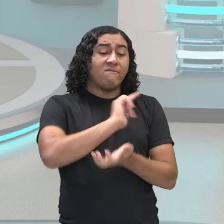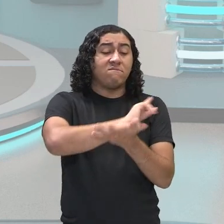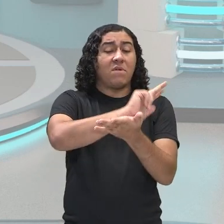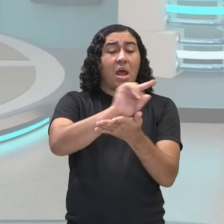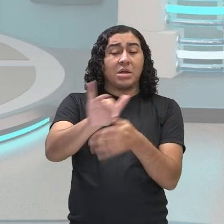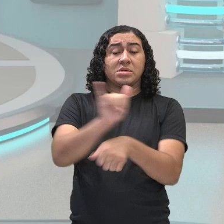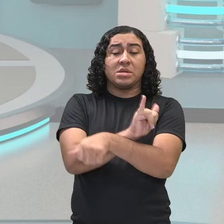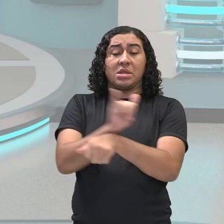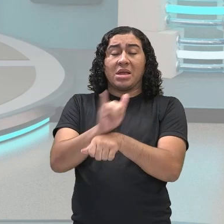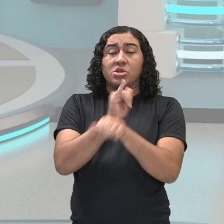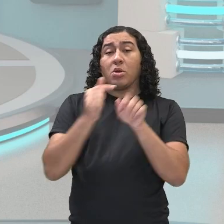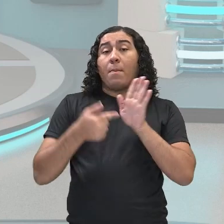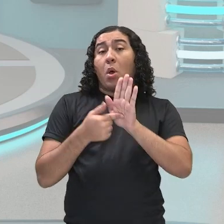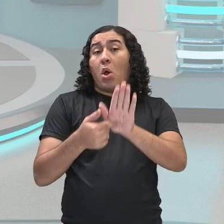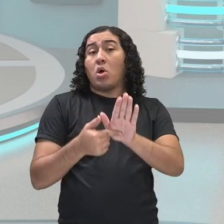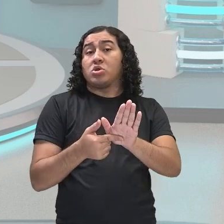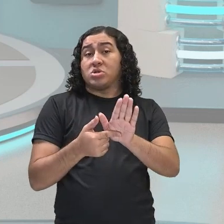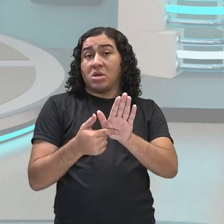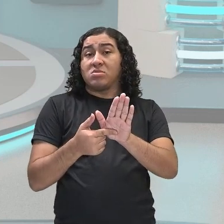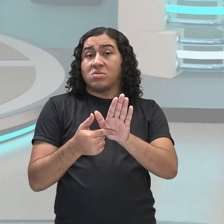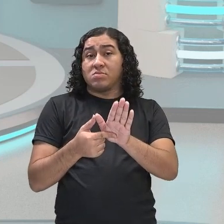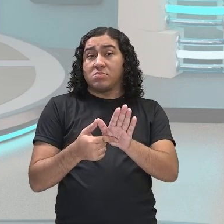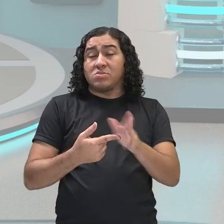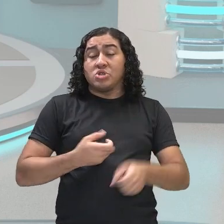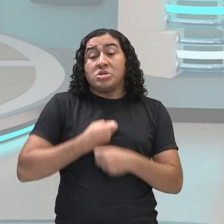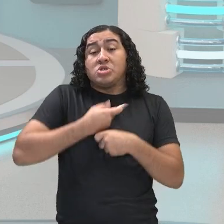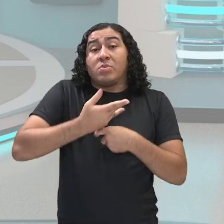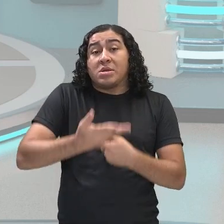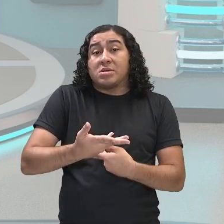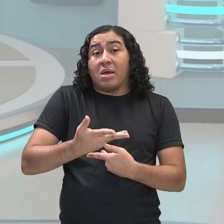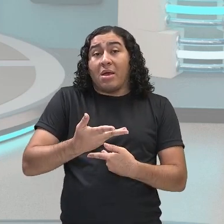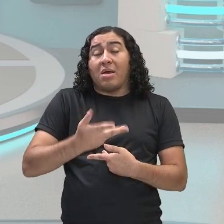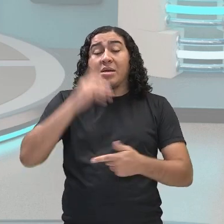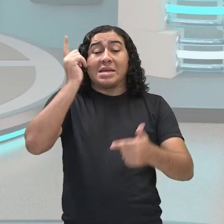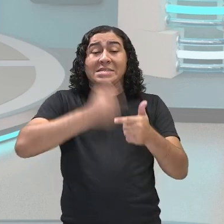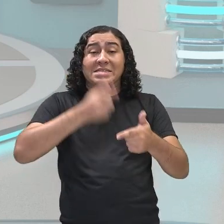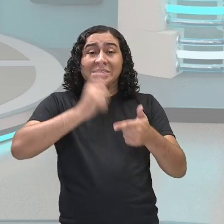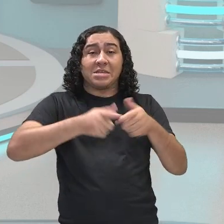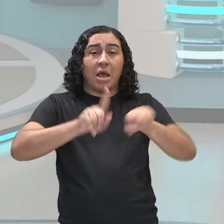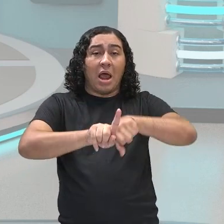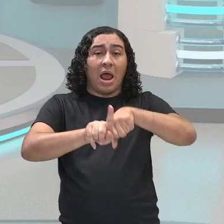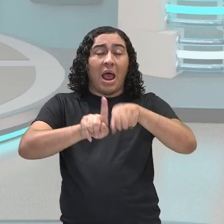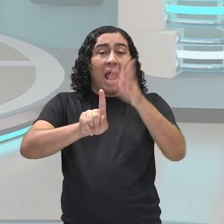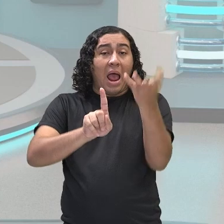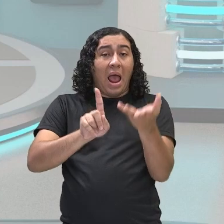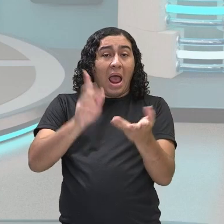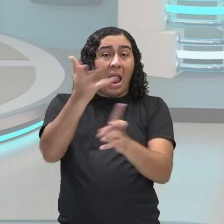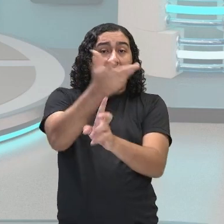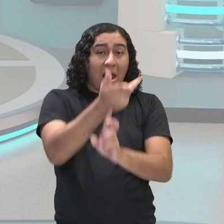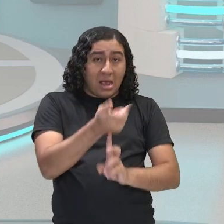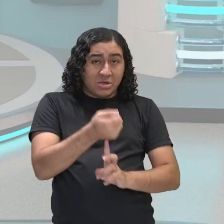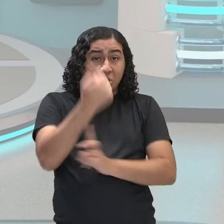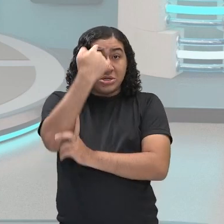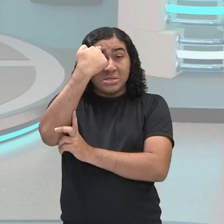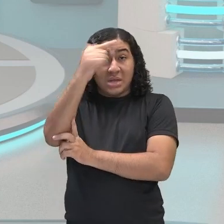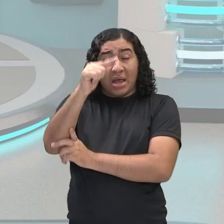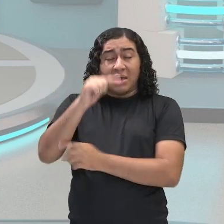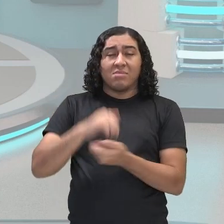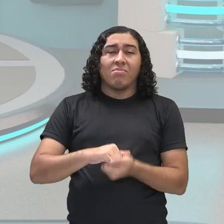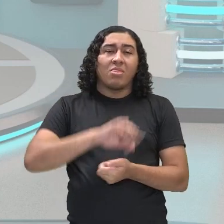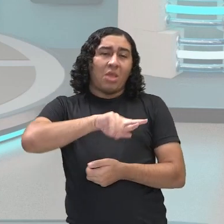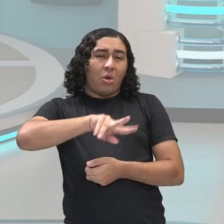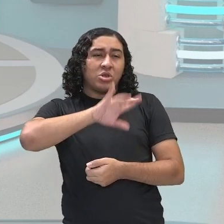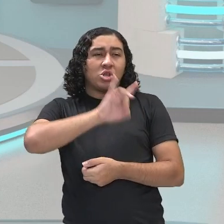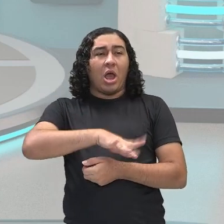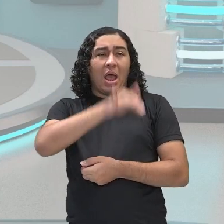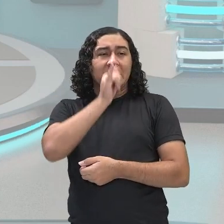de mostrar a arte, de trazer a crítica à arte, de trazer a ideia da arte. Não é só uma